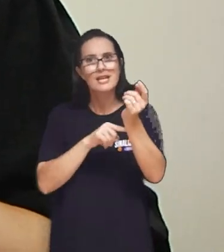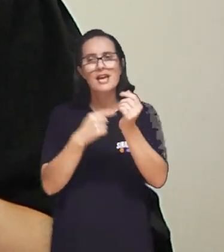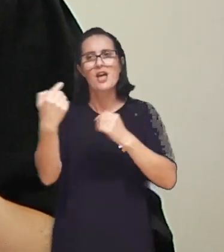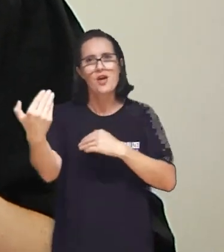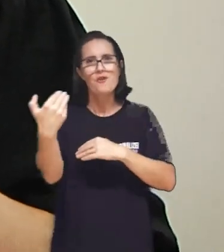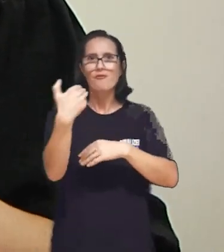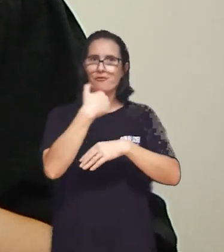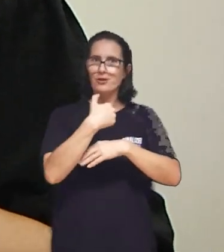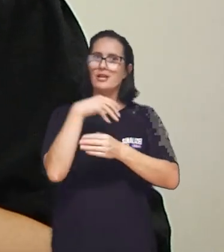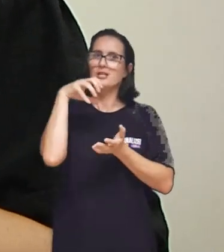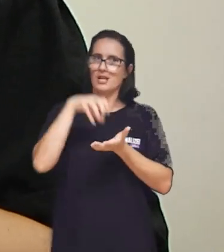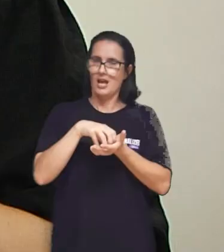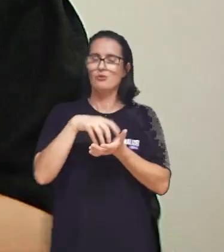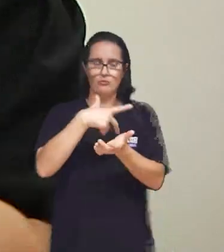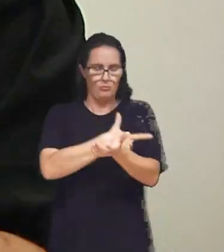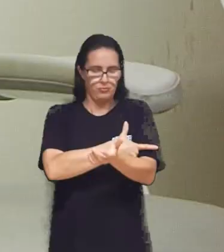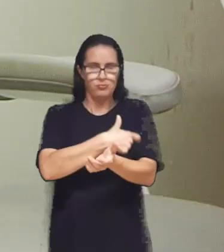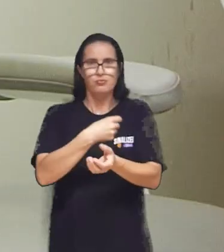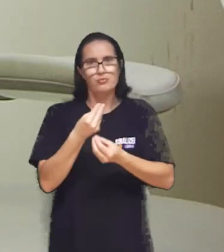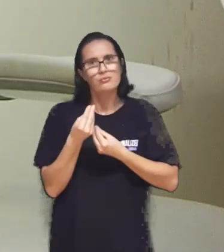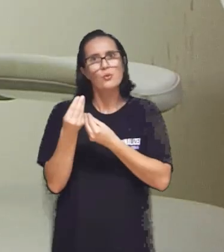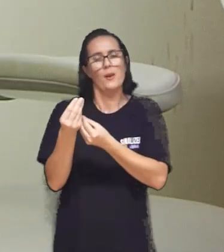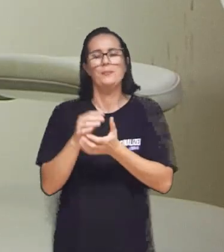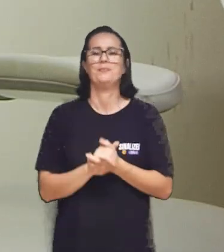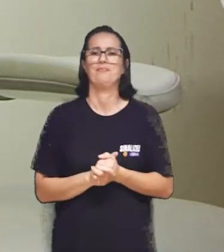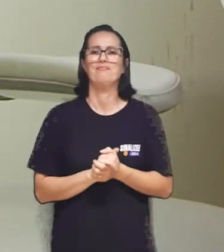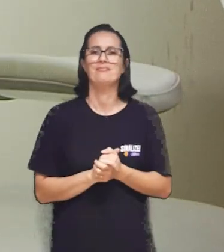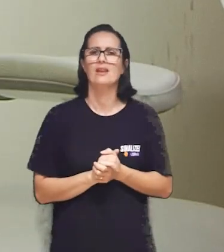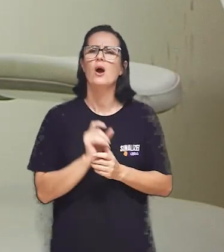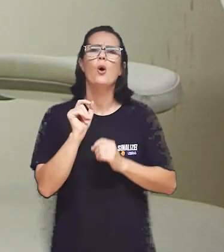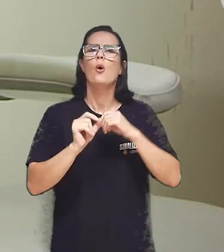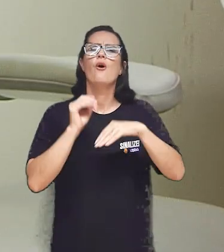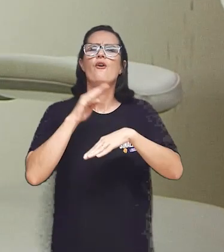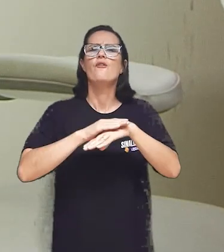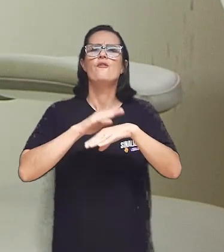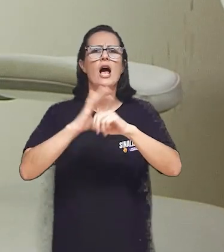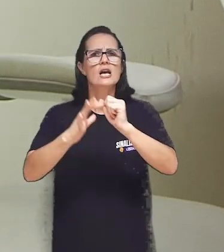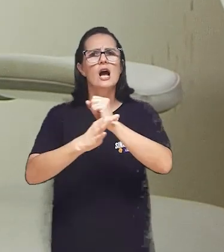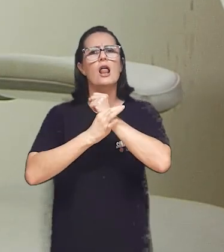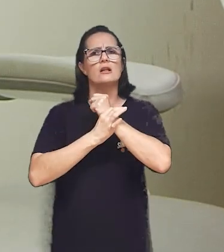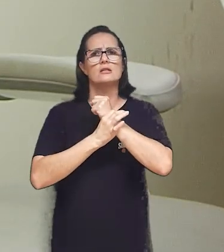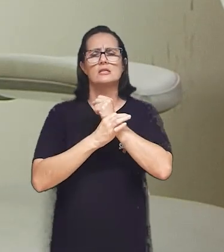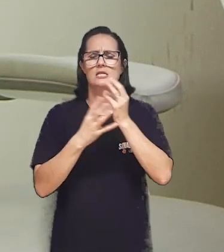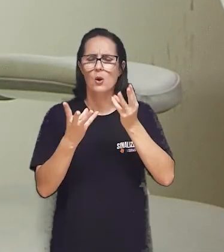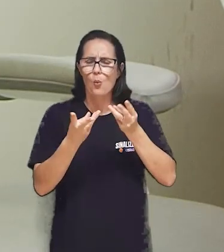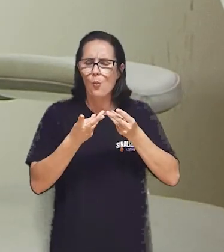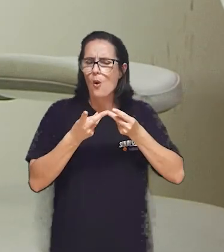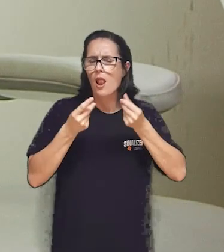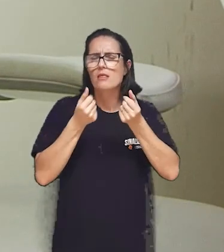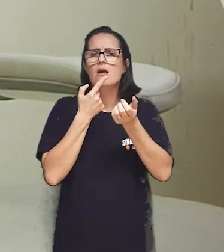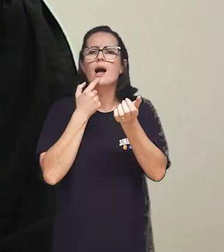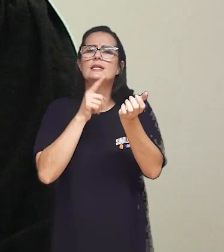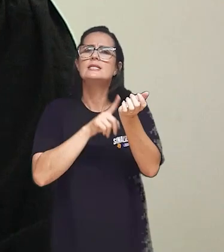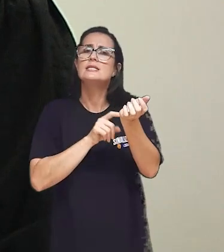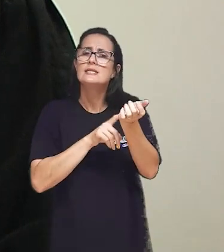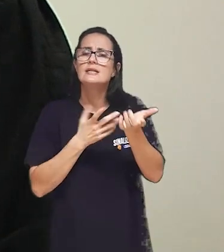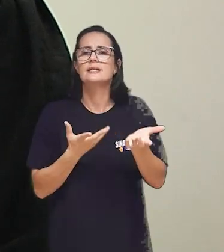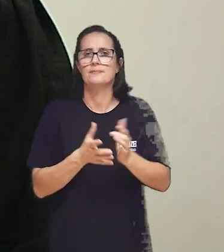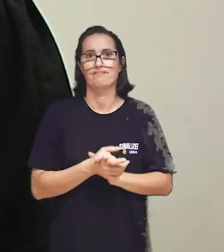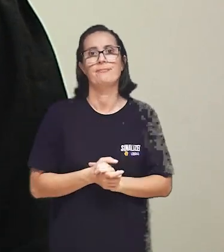nós para realizar a doação. O que é feito para garantir a segurança e a qualidade do sangue coletado?